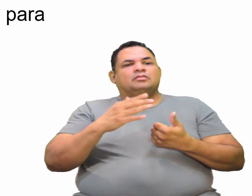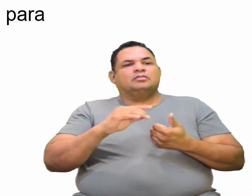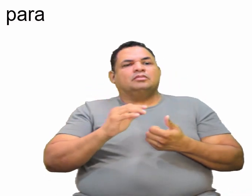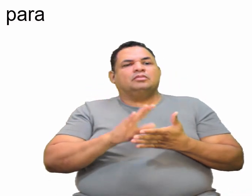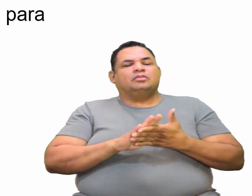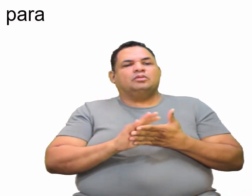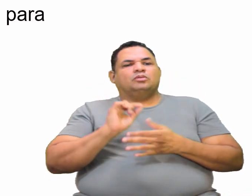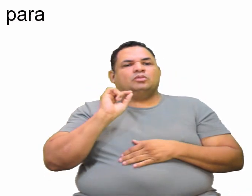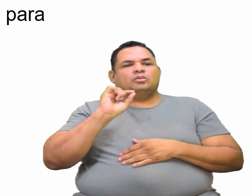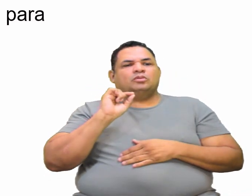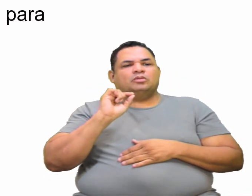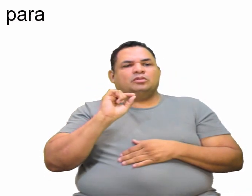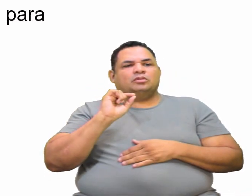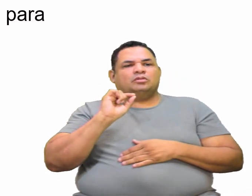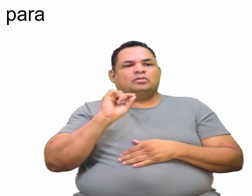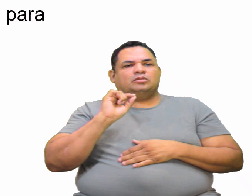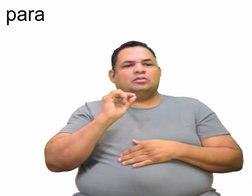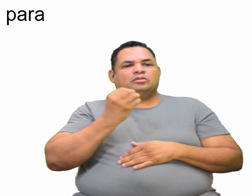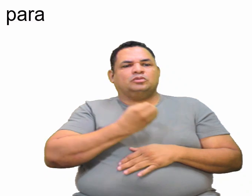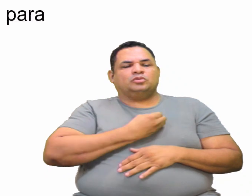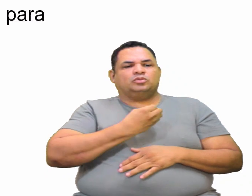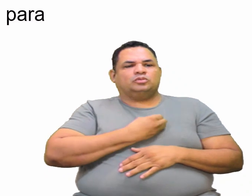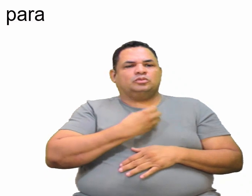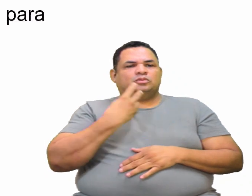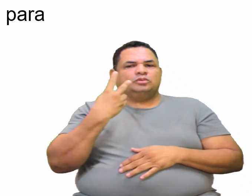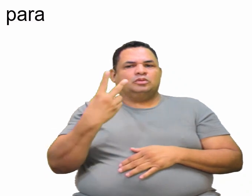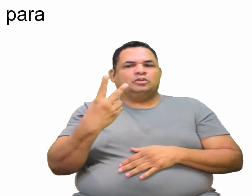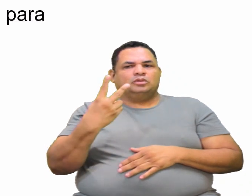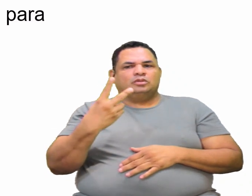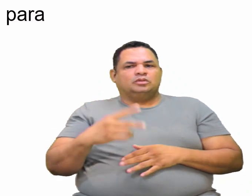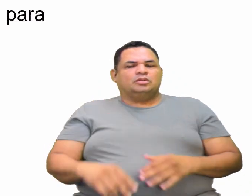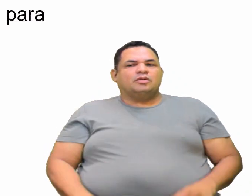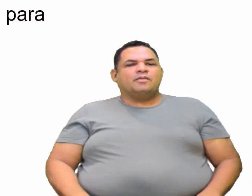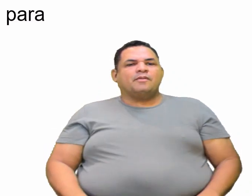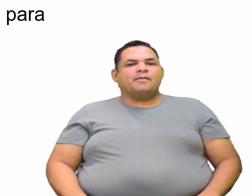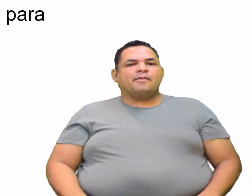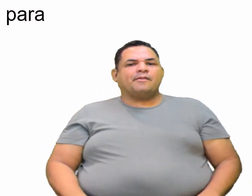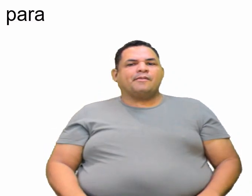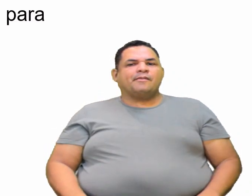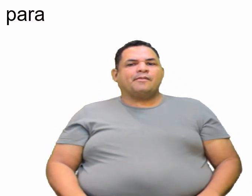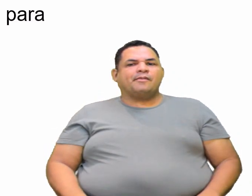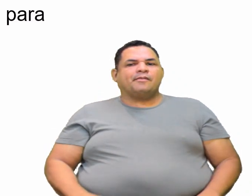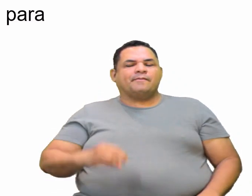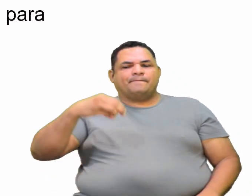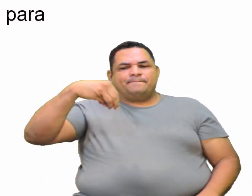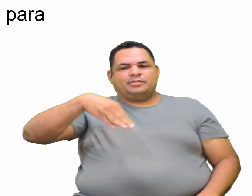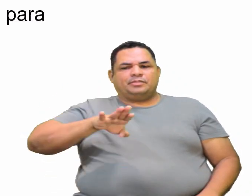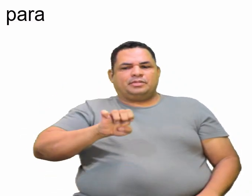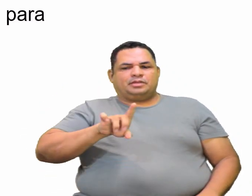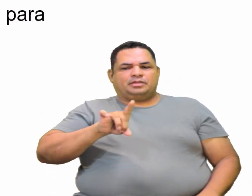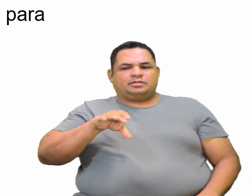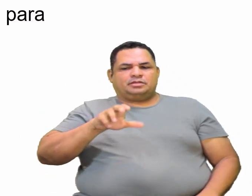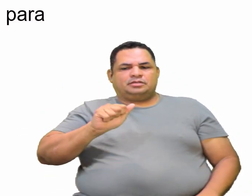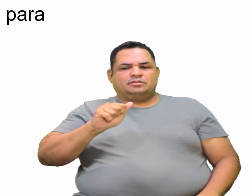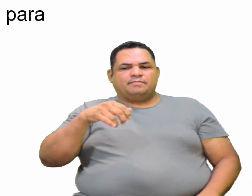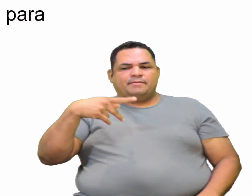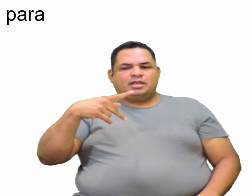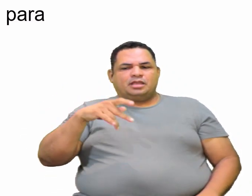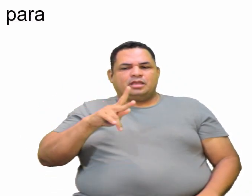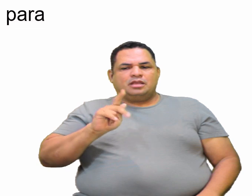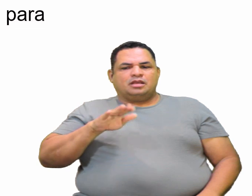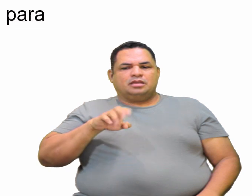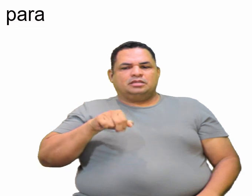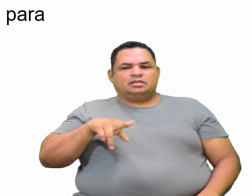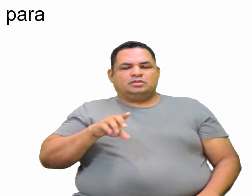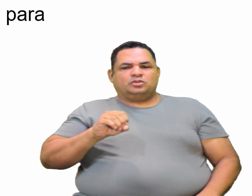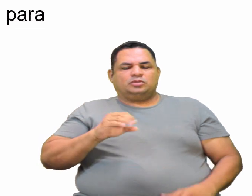que marca bem é o número 2. Seria o quê? O mimetismo pecamiano.